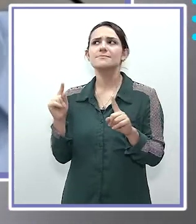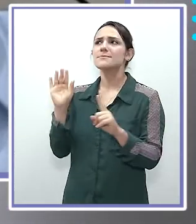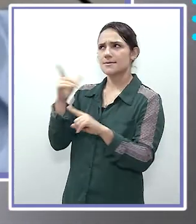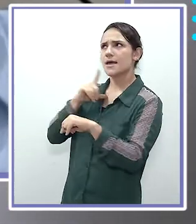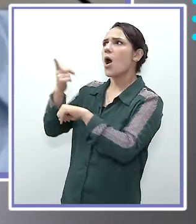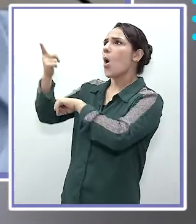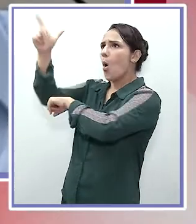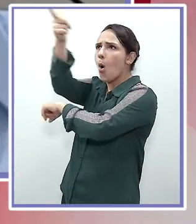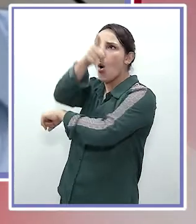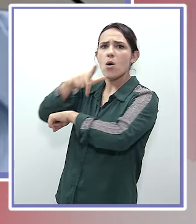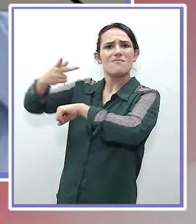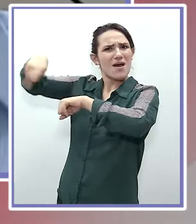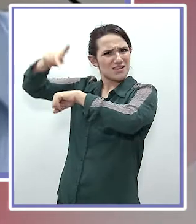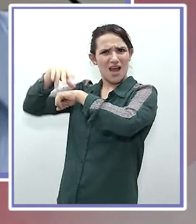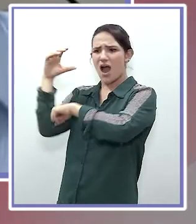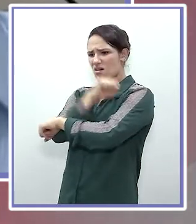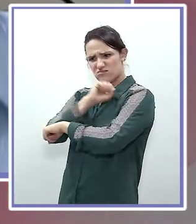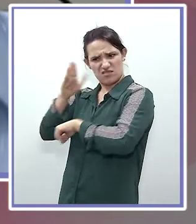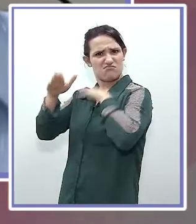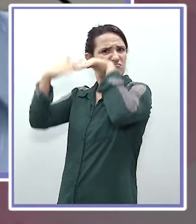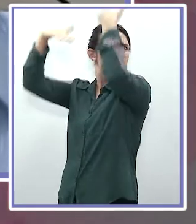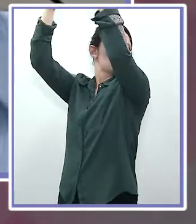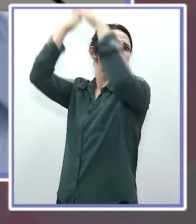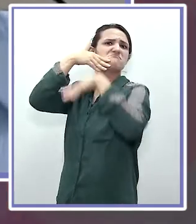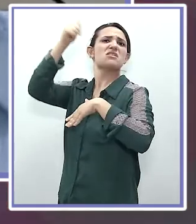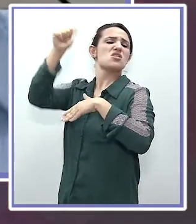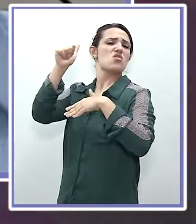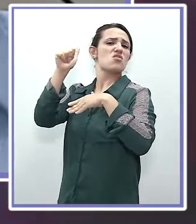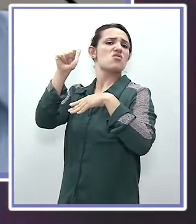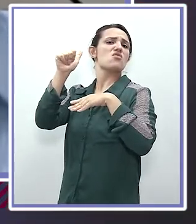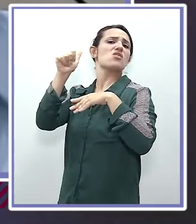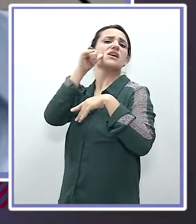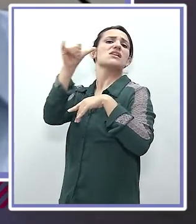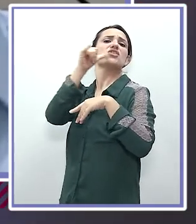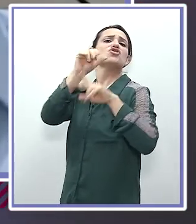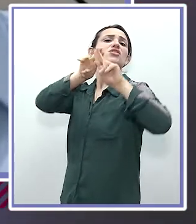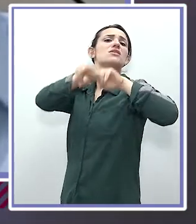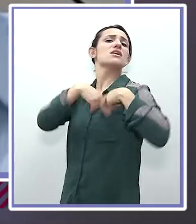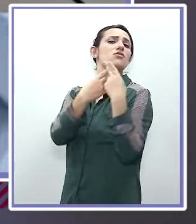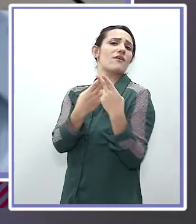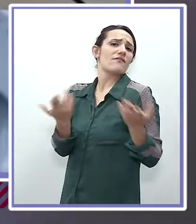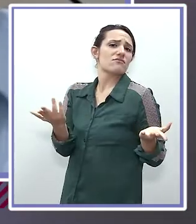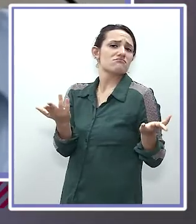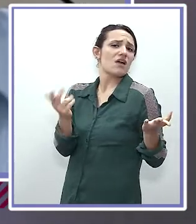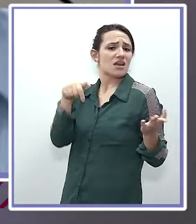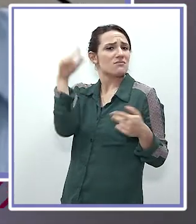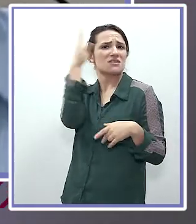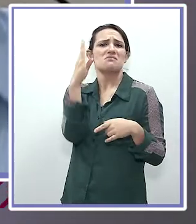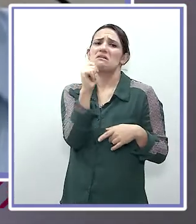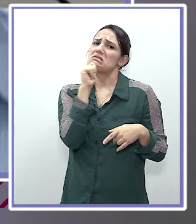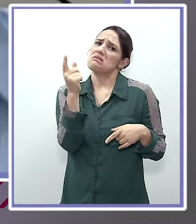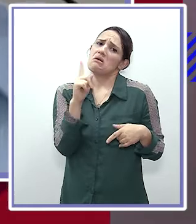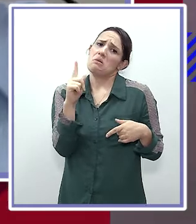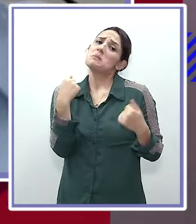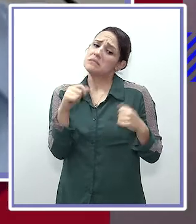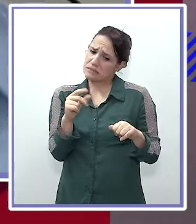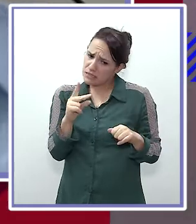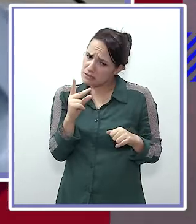justamente para passar por esses períodos que são críticos, mas que acontecem com